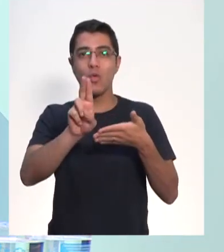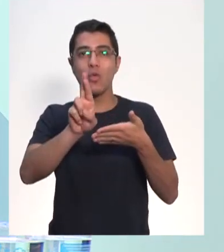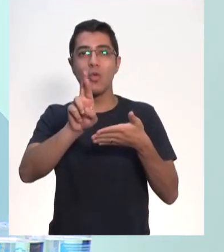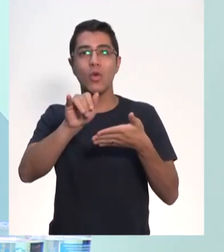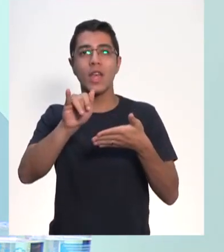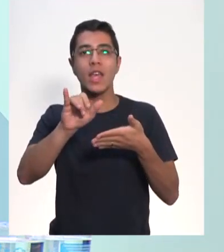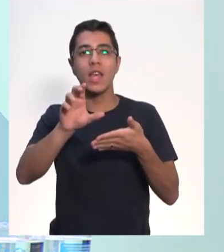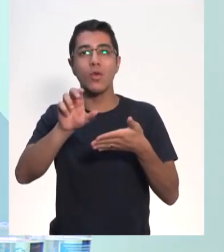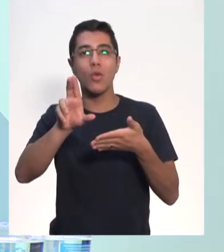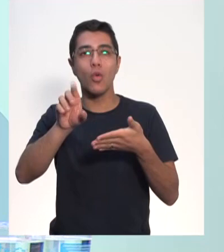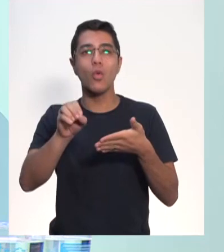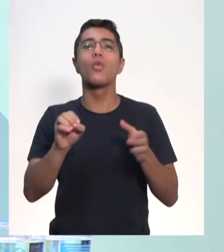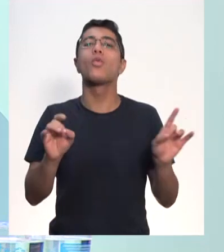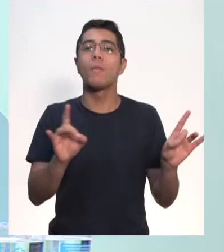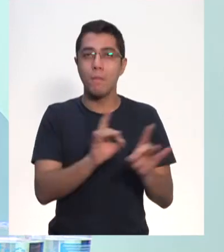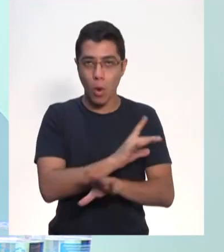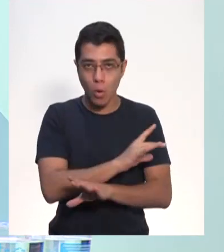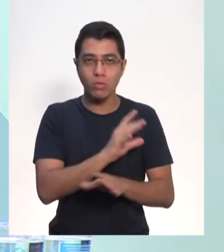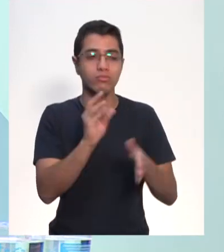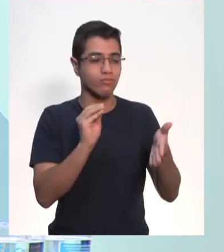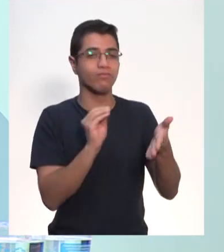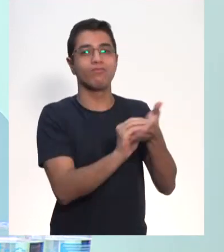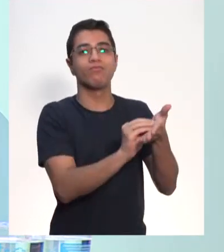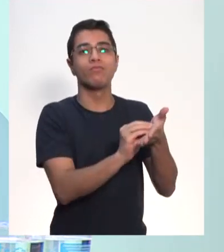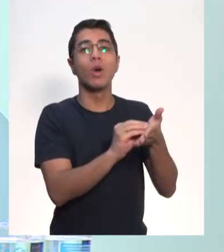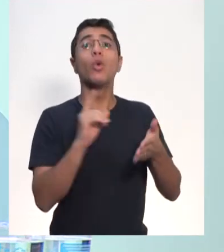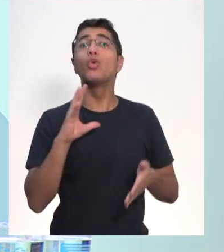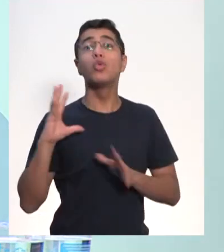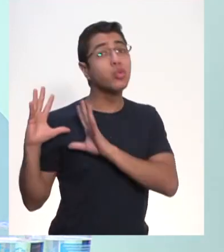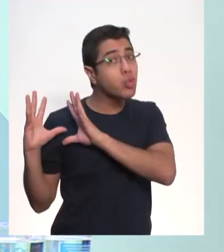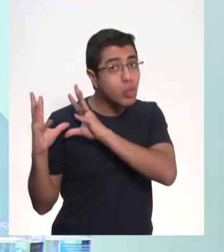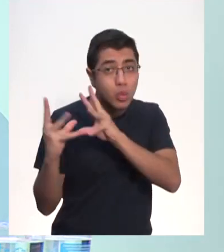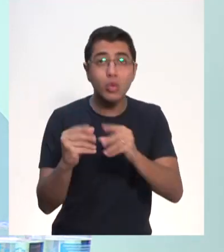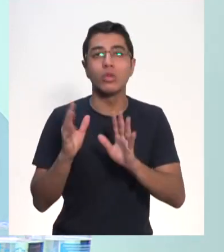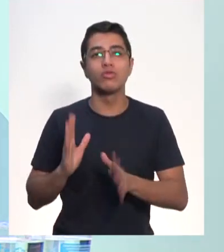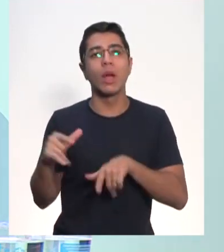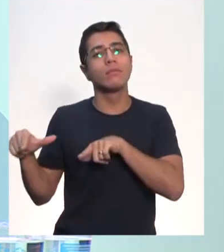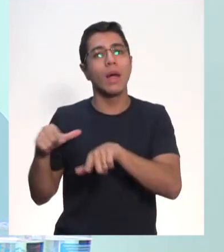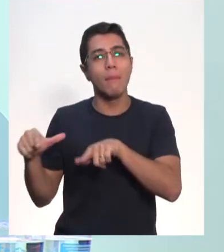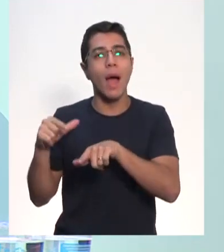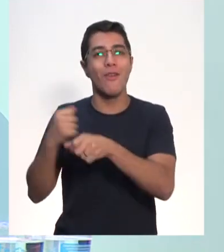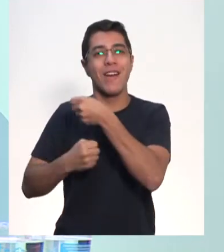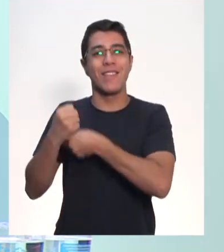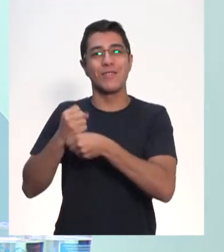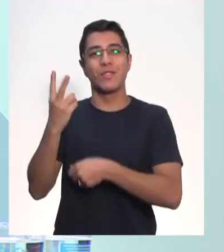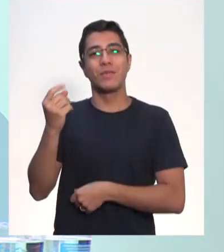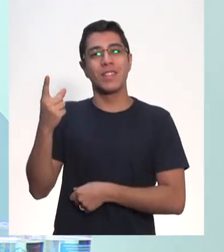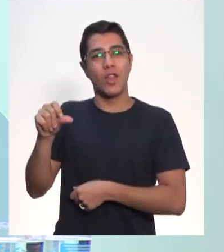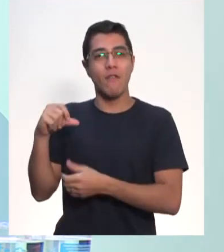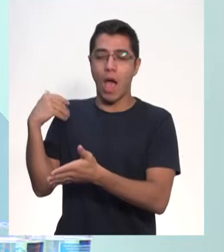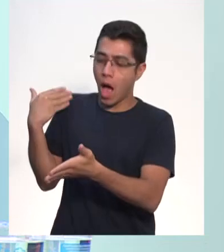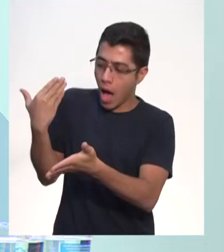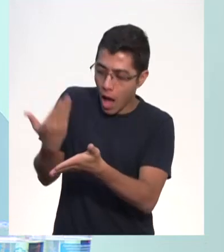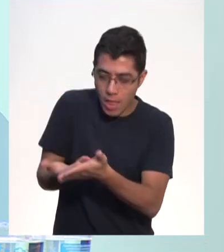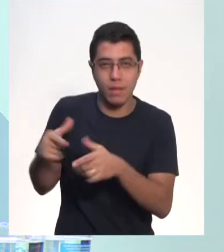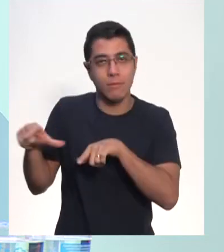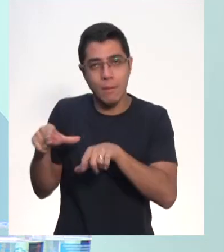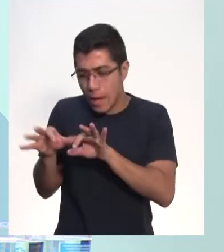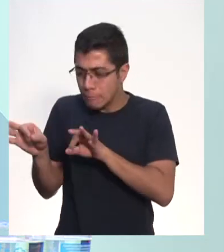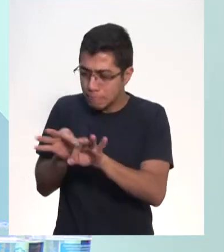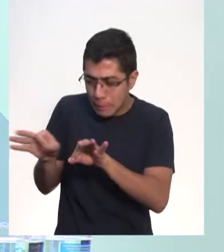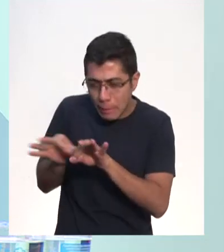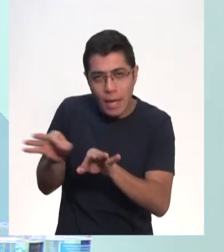vem desenvolvendo ações aí desde o ano passado. No caso do ensino médio, nós estamos aí num período de consulta pública,